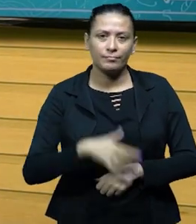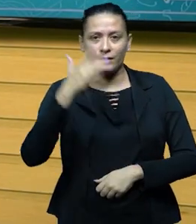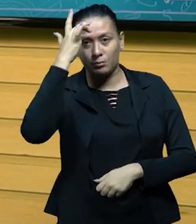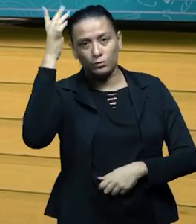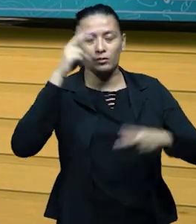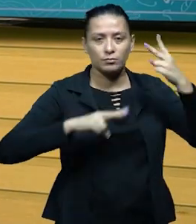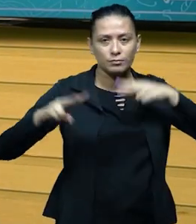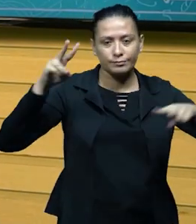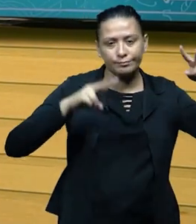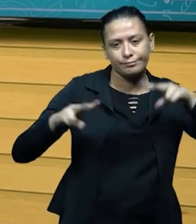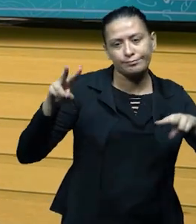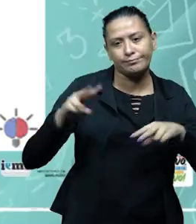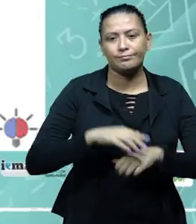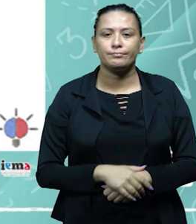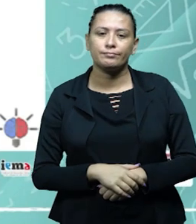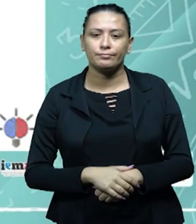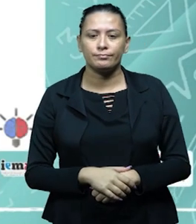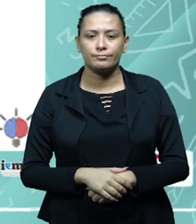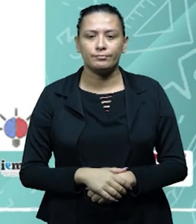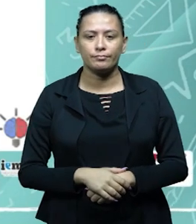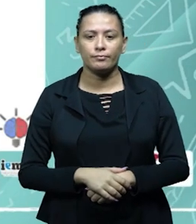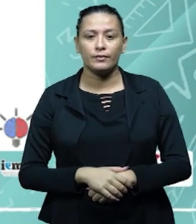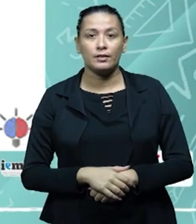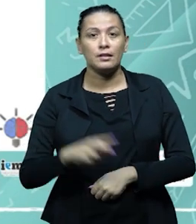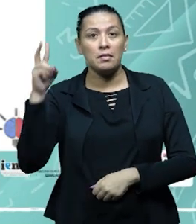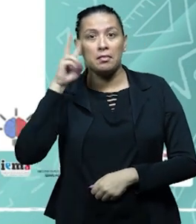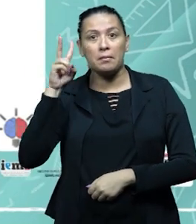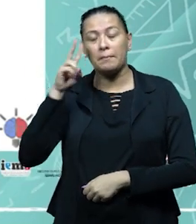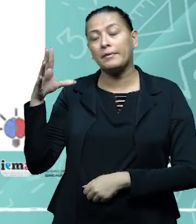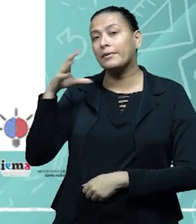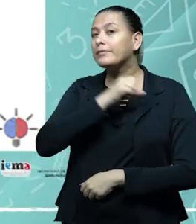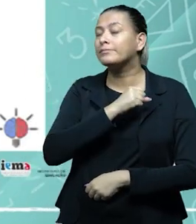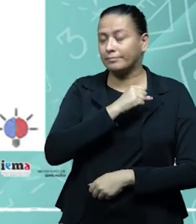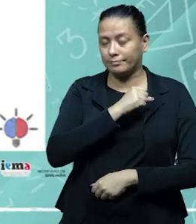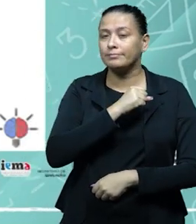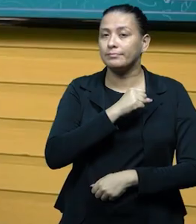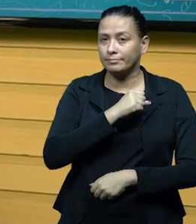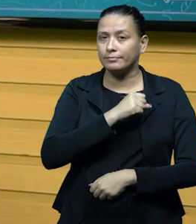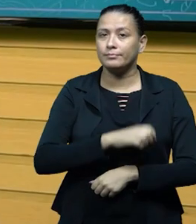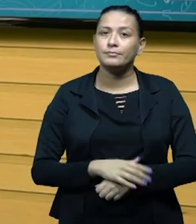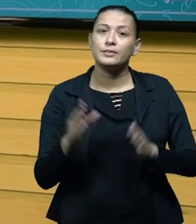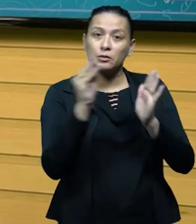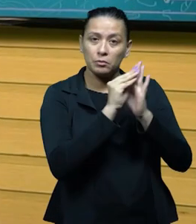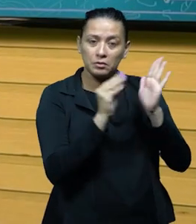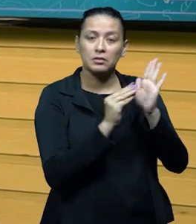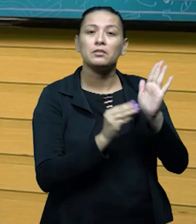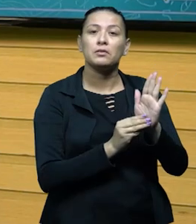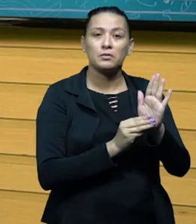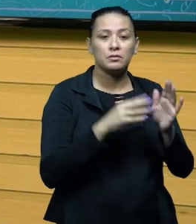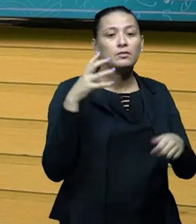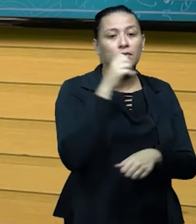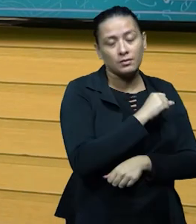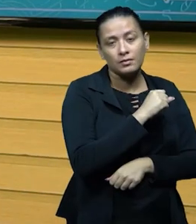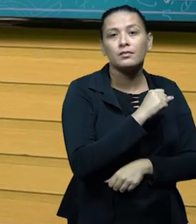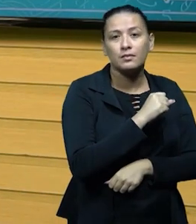muito fácil de você visualizar e agilidade na lembrança ele também traz o conteúdo de forma rápida